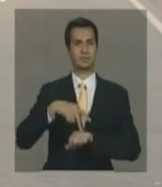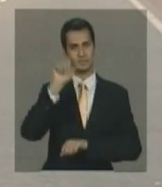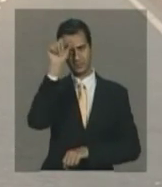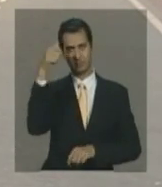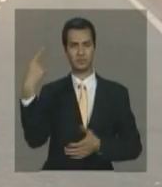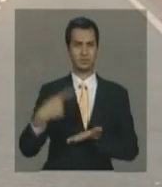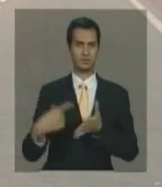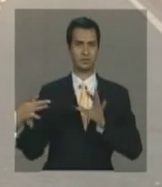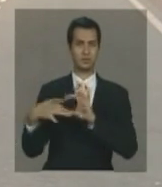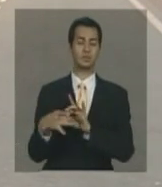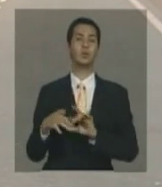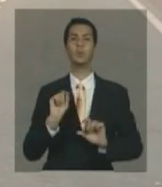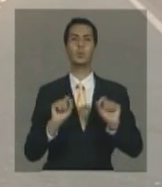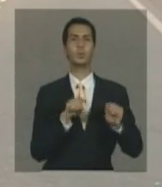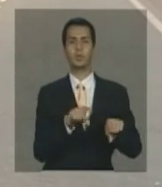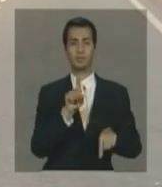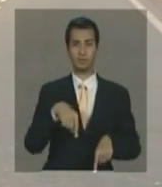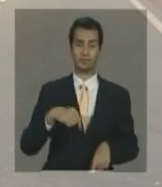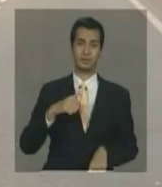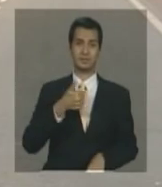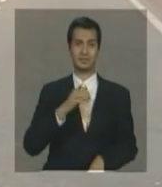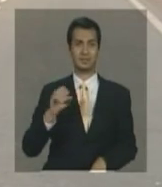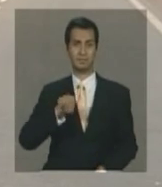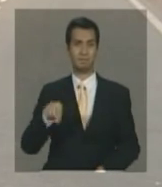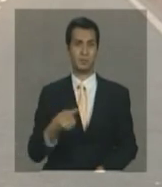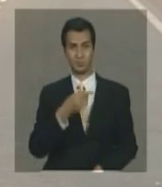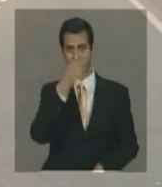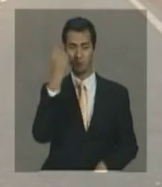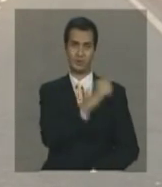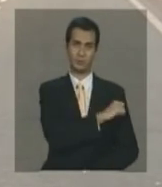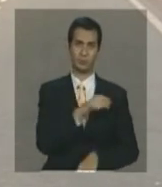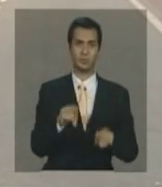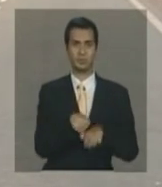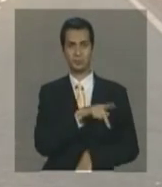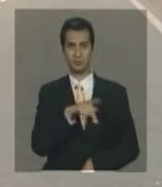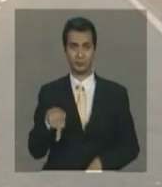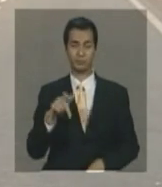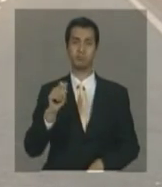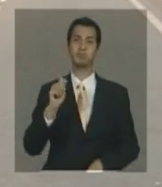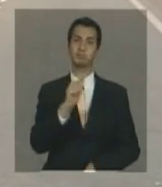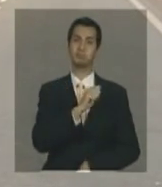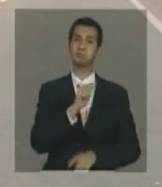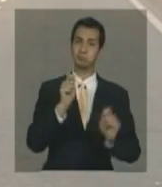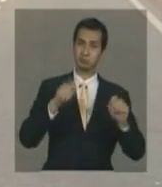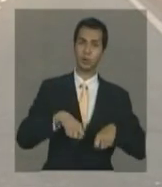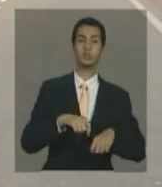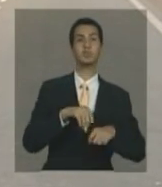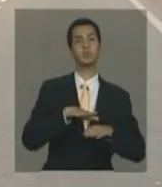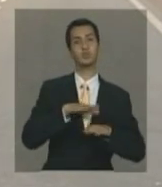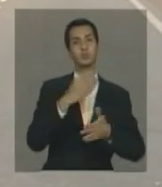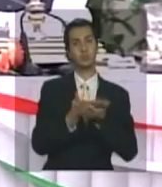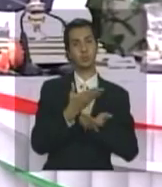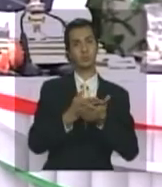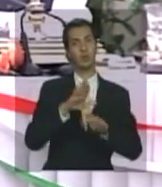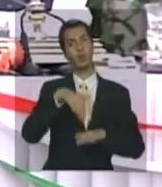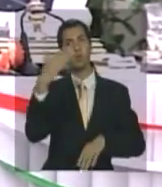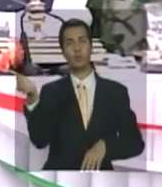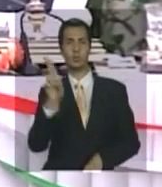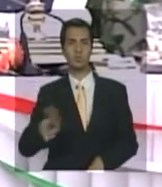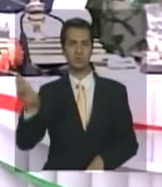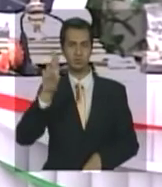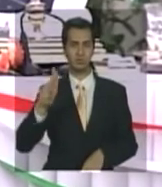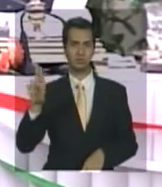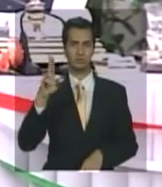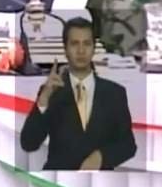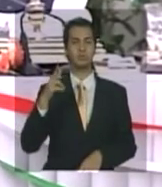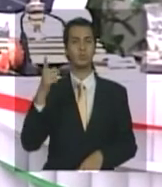meta de enviar em 4 anos 100 mil estudantes e pesquisadores para a formação em instituições de ensino superior de outros países. Dilma